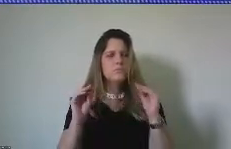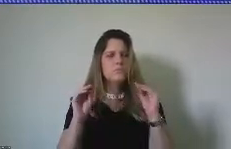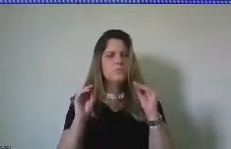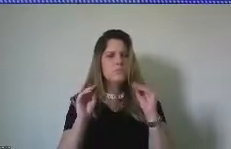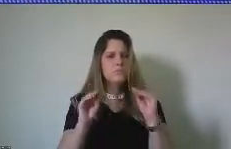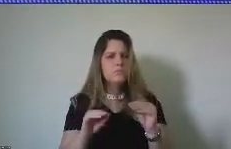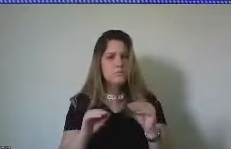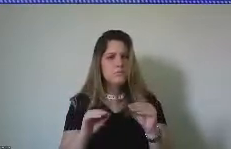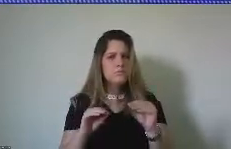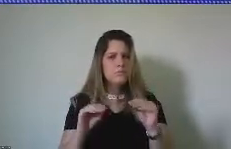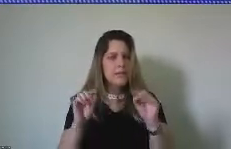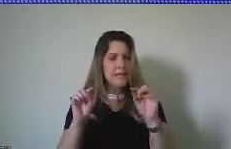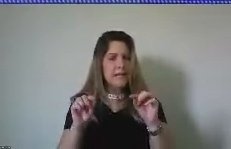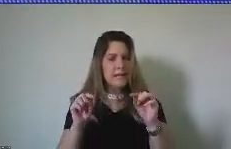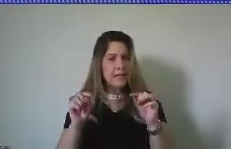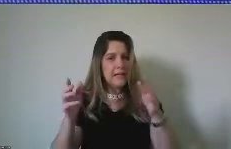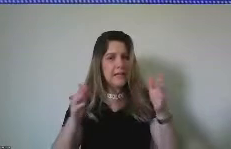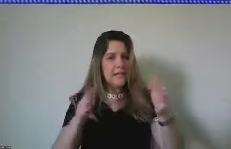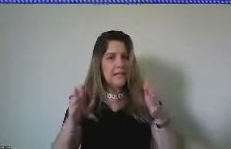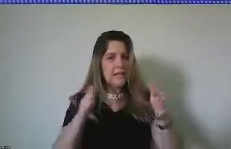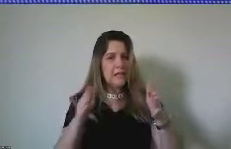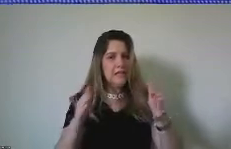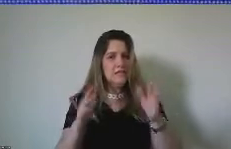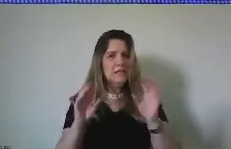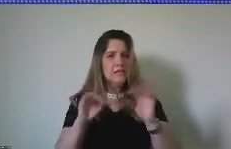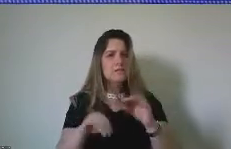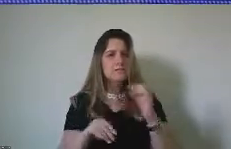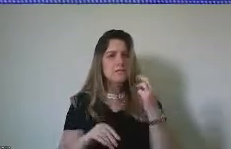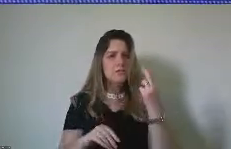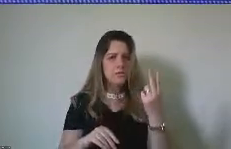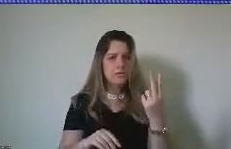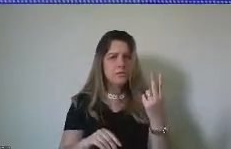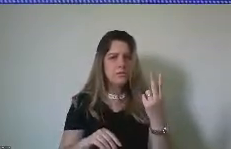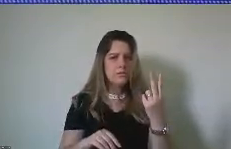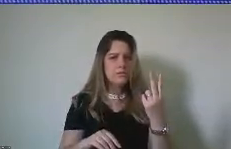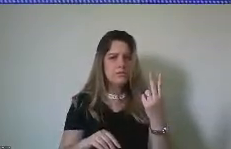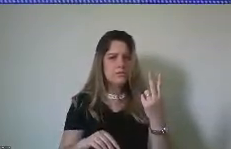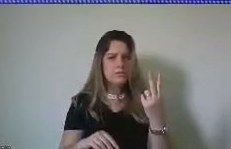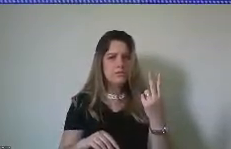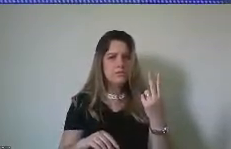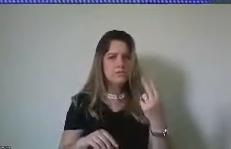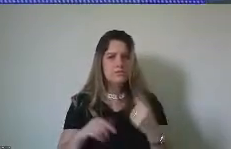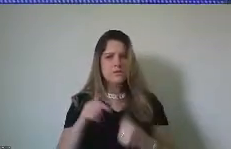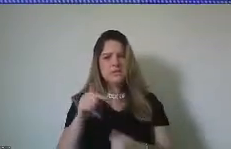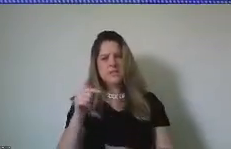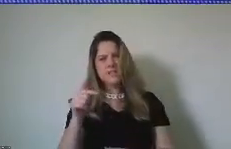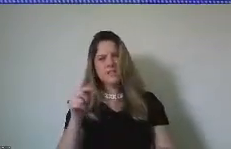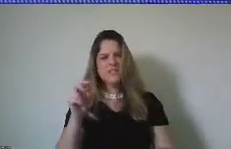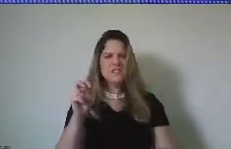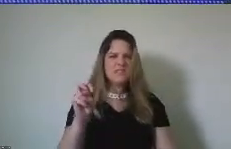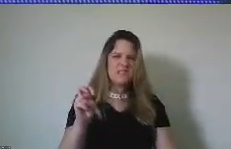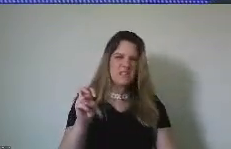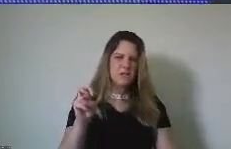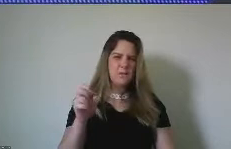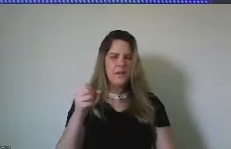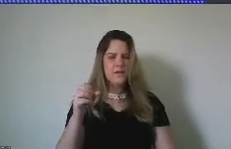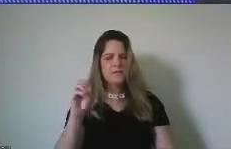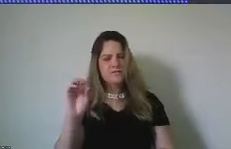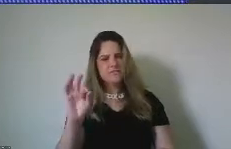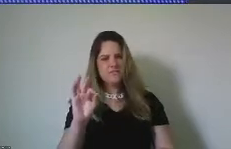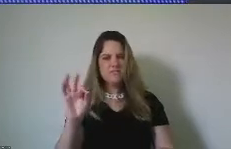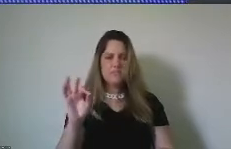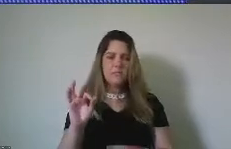naquele leilão poderia ser em tornou 65 35 mas voltaram as linhas